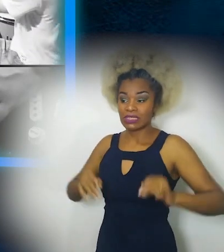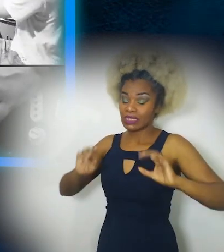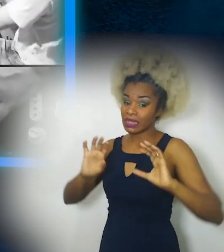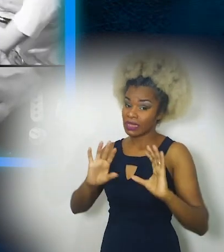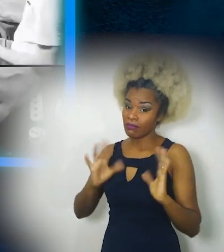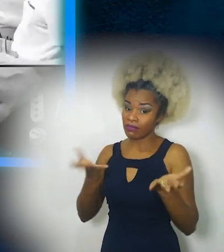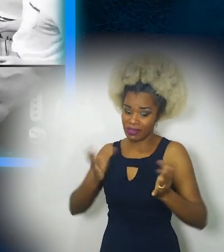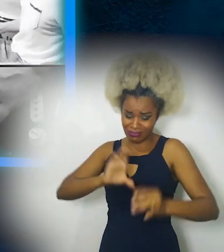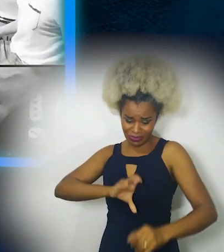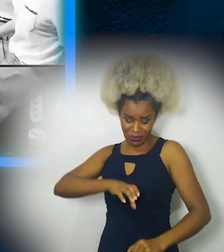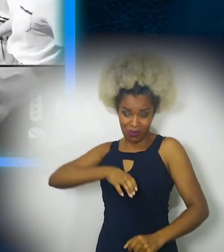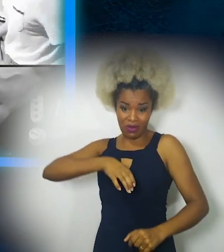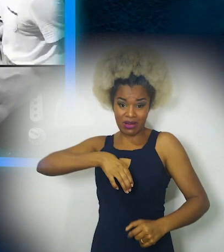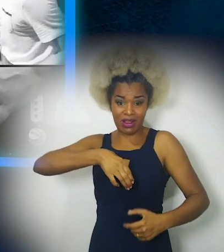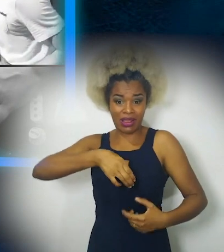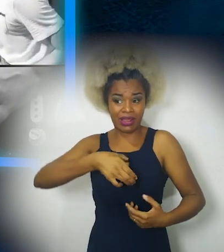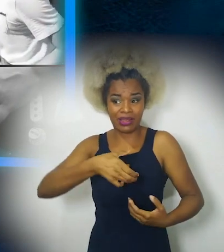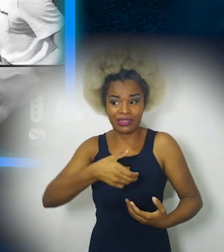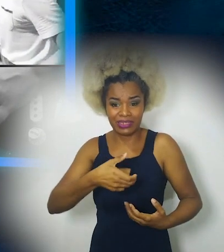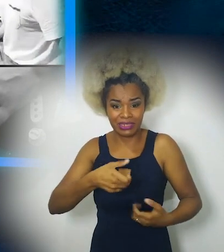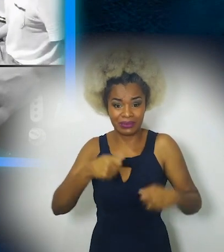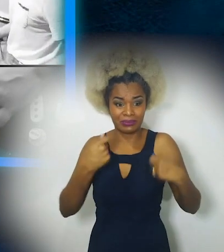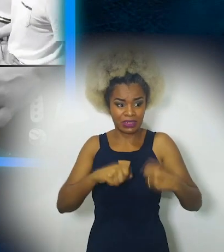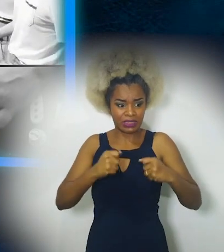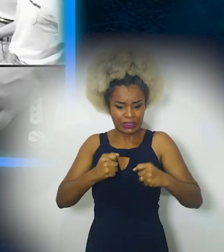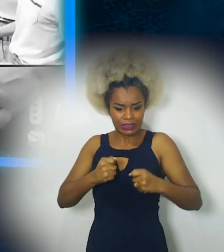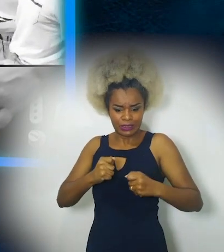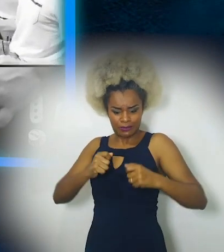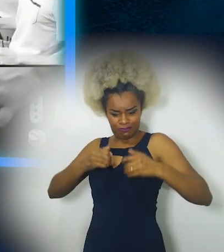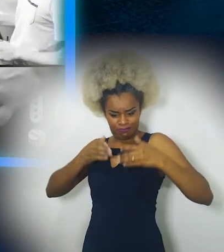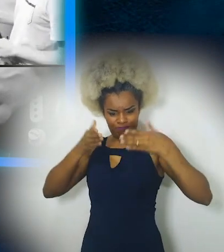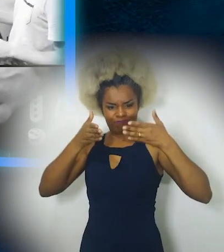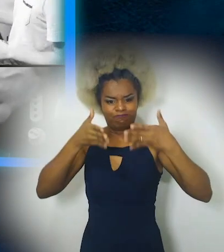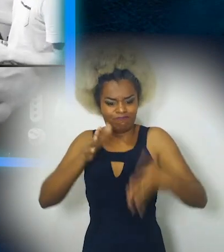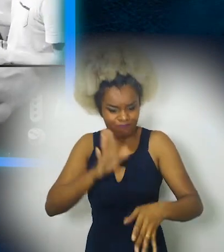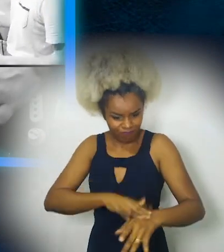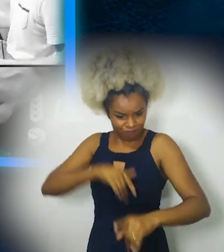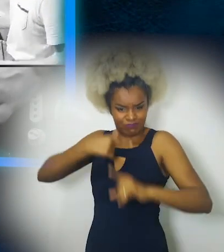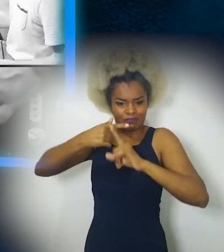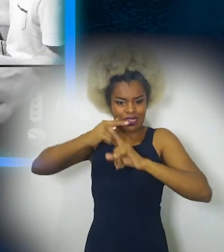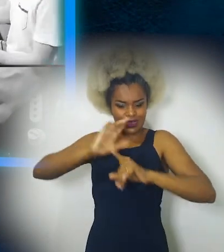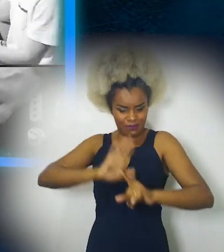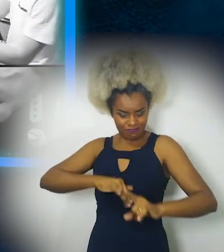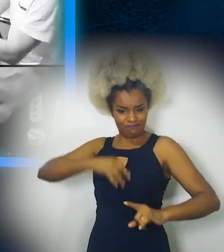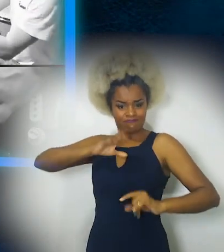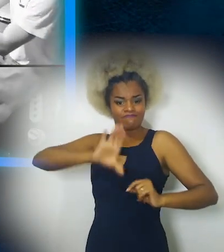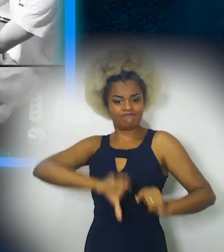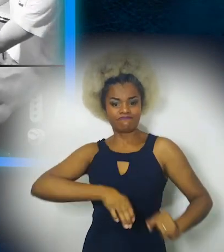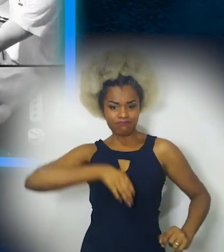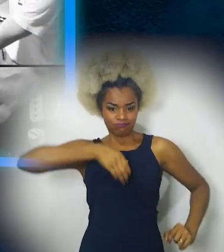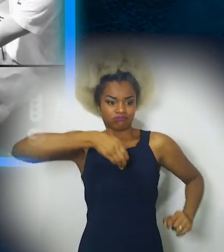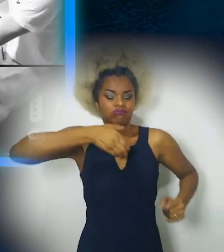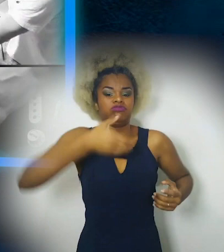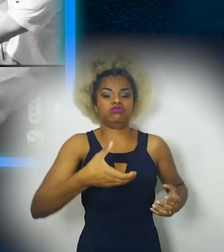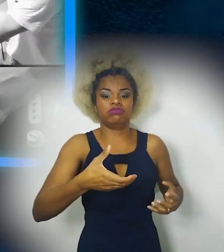coerentes. Pode ser que a coragem tenha que estar bem mais presente.